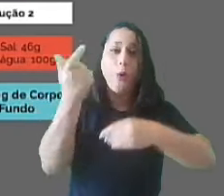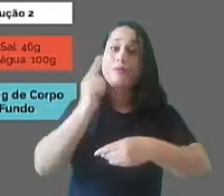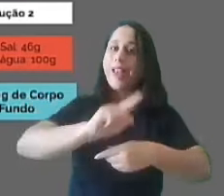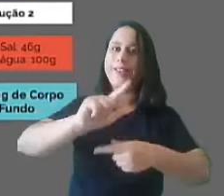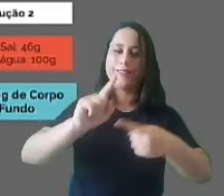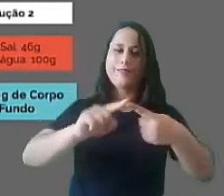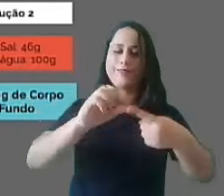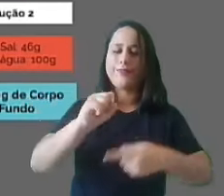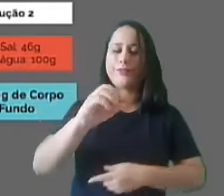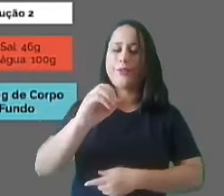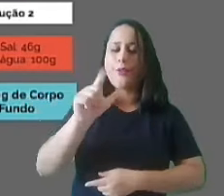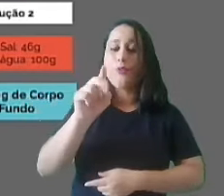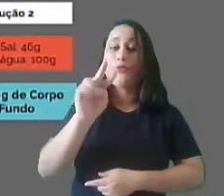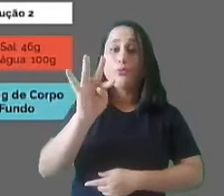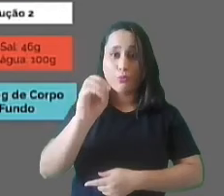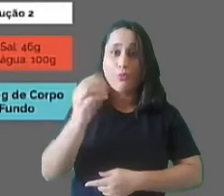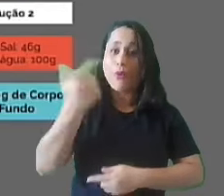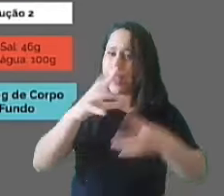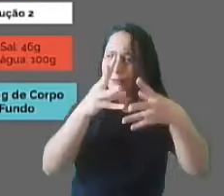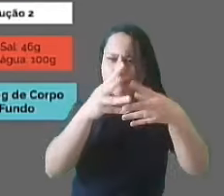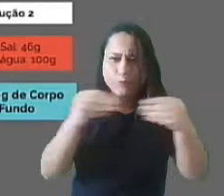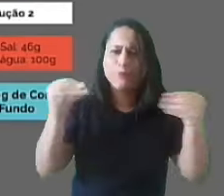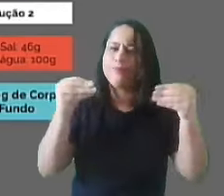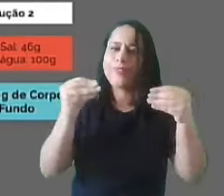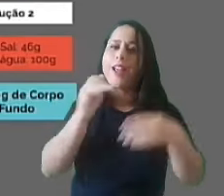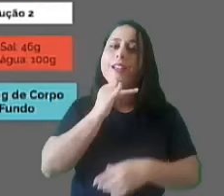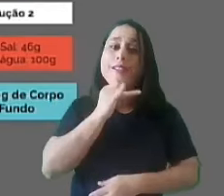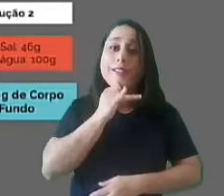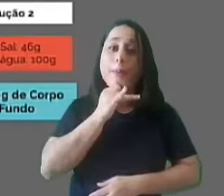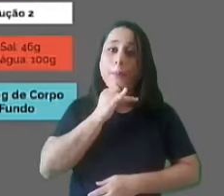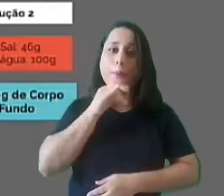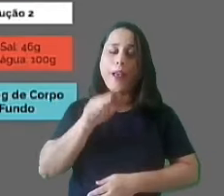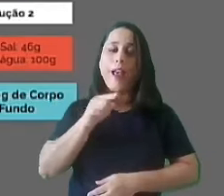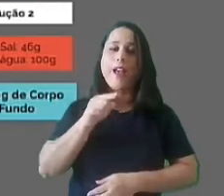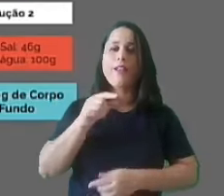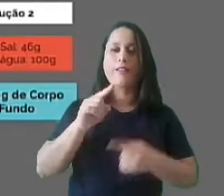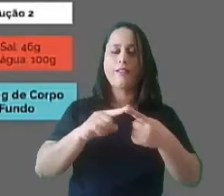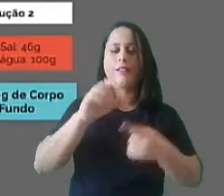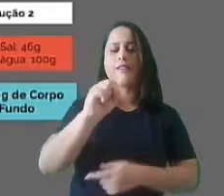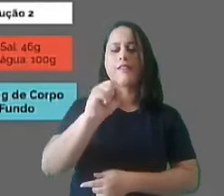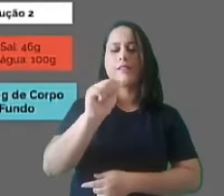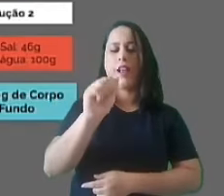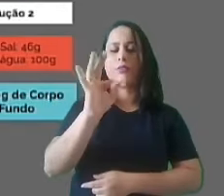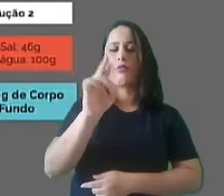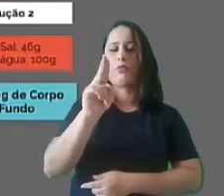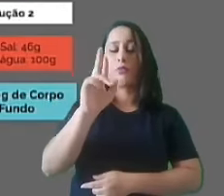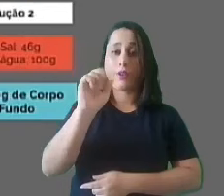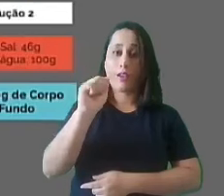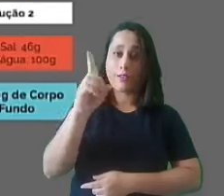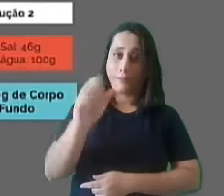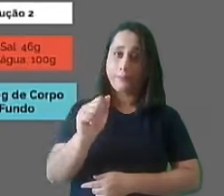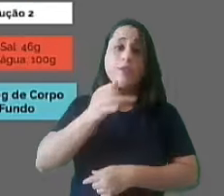vai diluir completamente. Nós dissemos que é uma solução saturada, ela está no